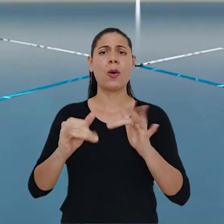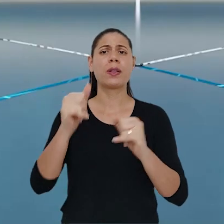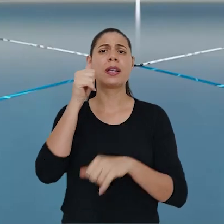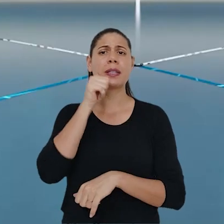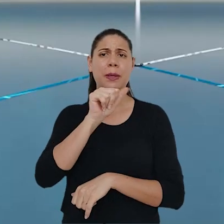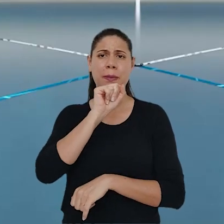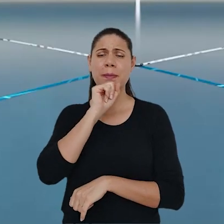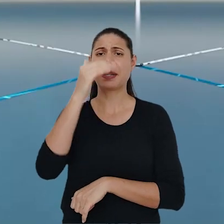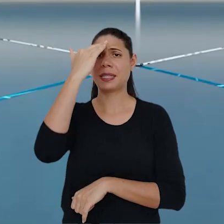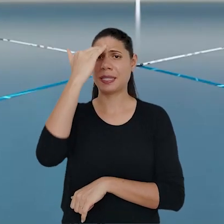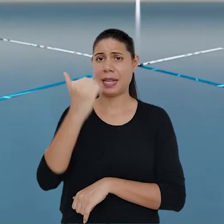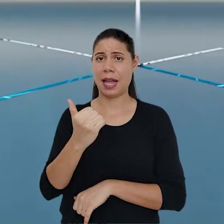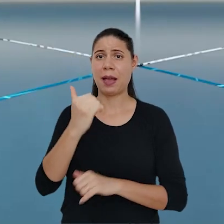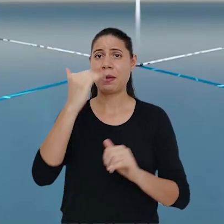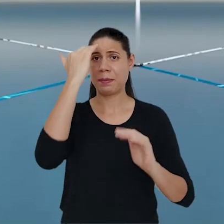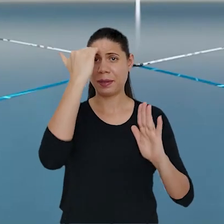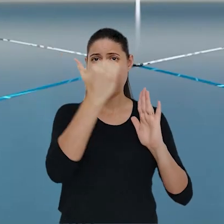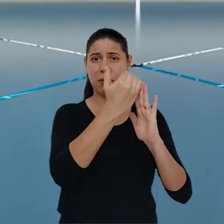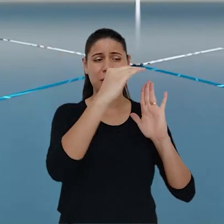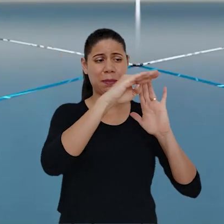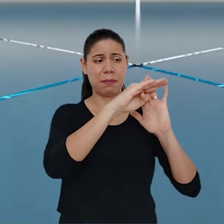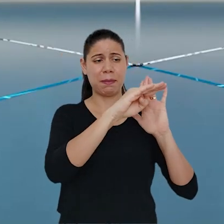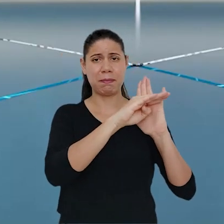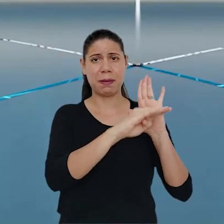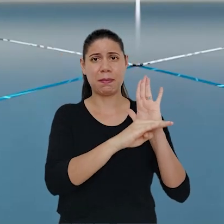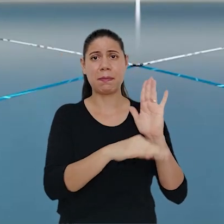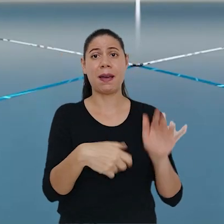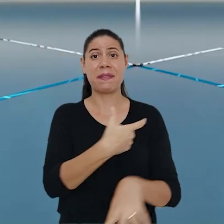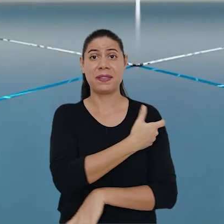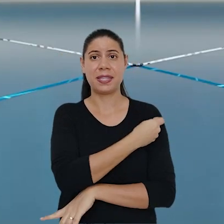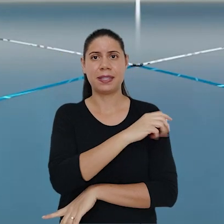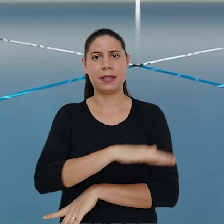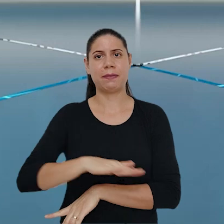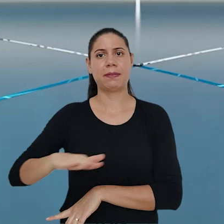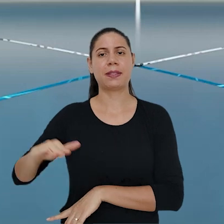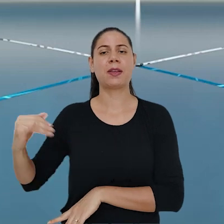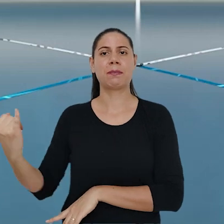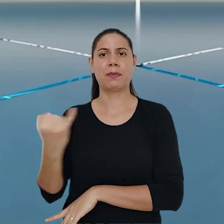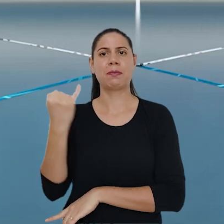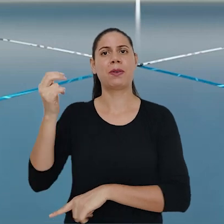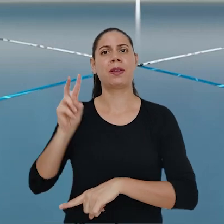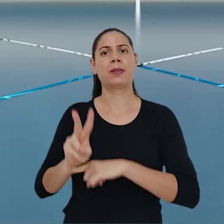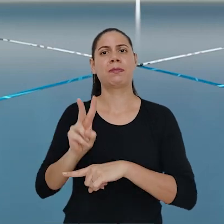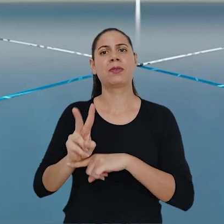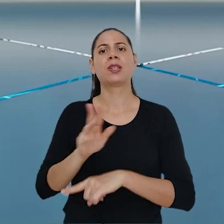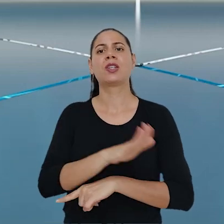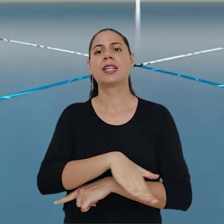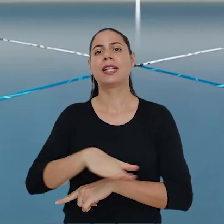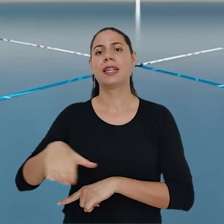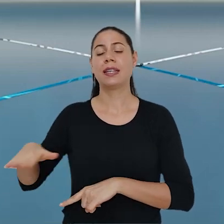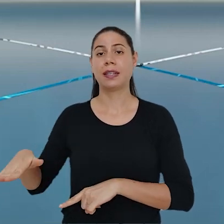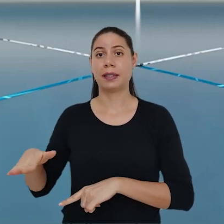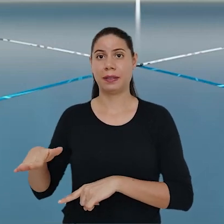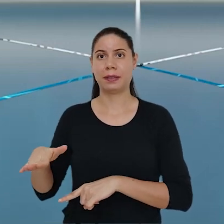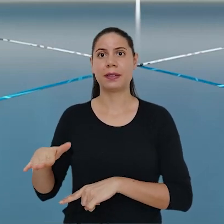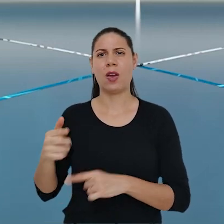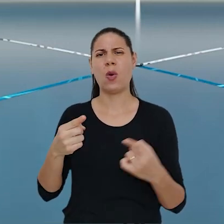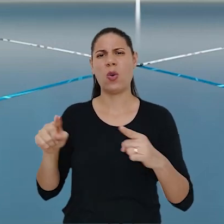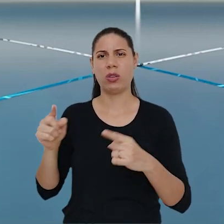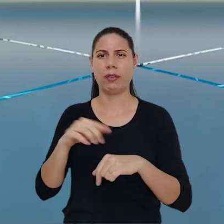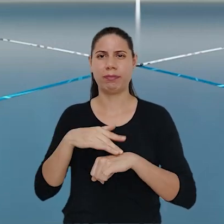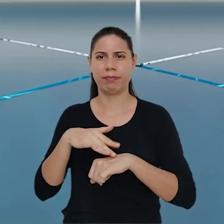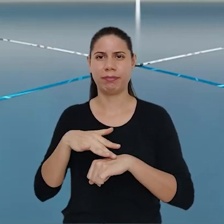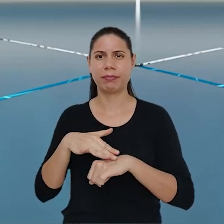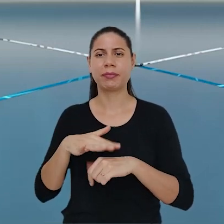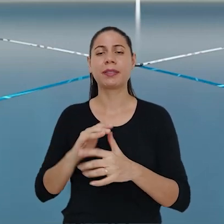Toda mãe sabe que seguir corretamente o calendário de vacinação infantil faz toda a diferença para proteger as crianças contra